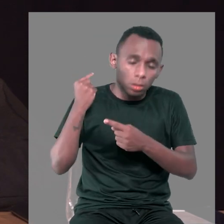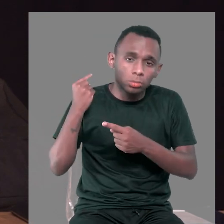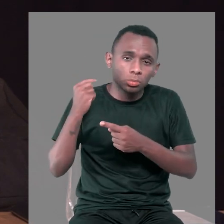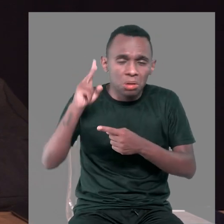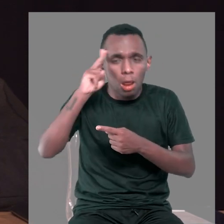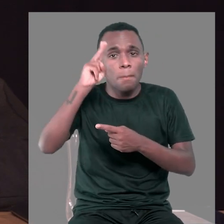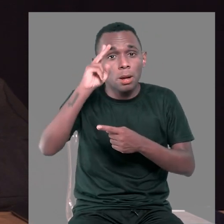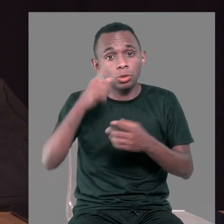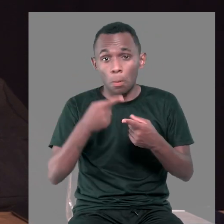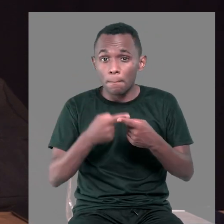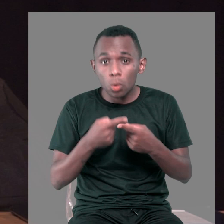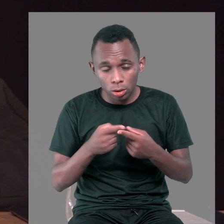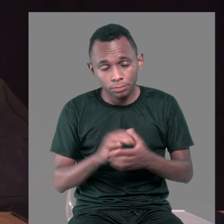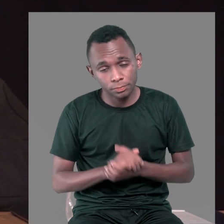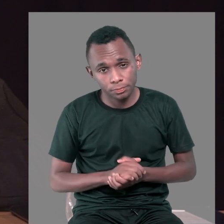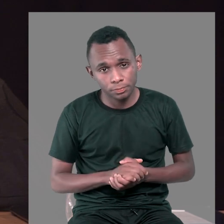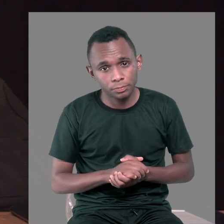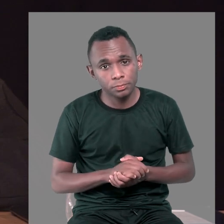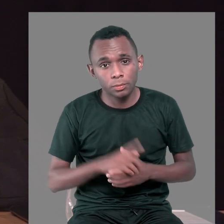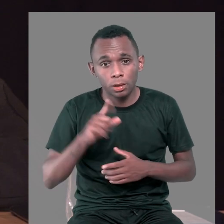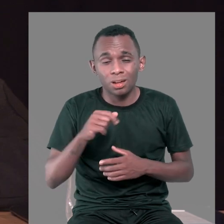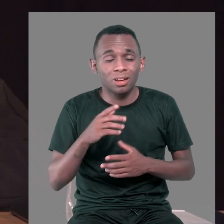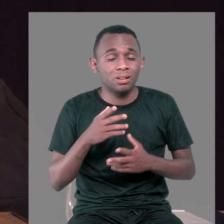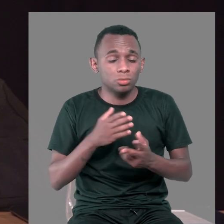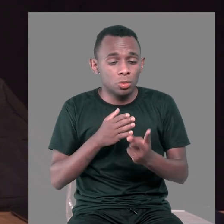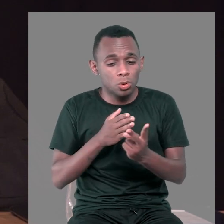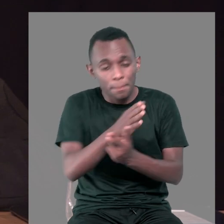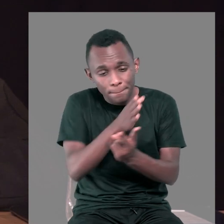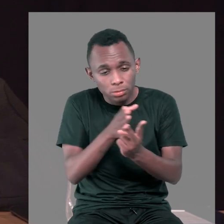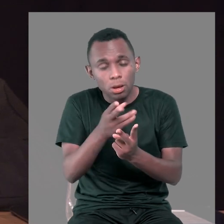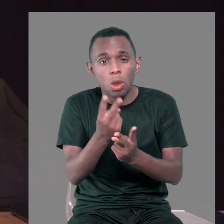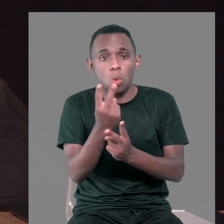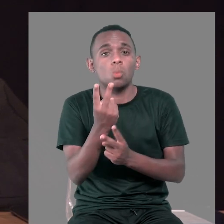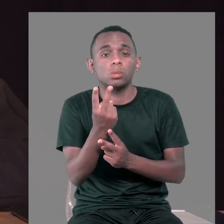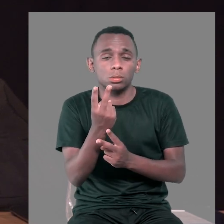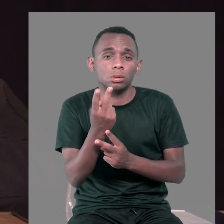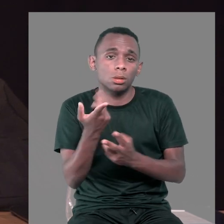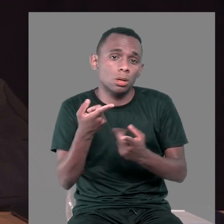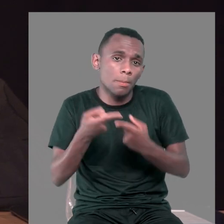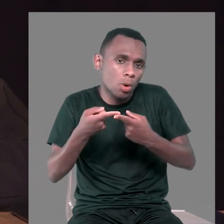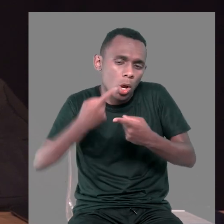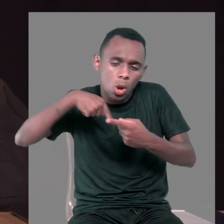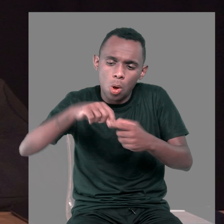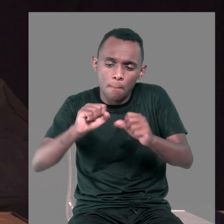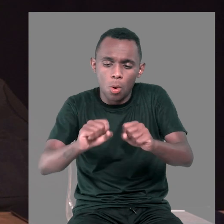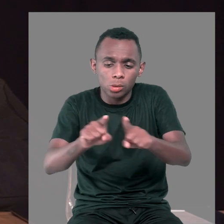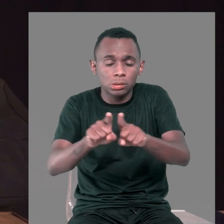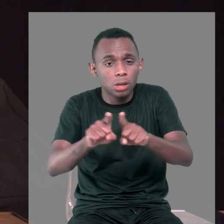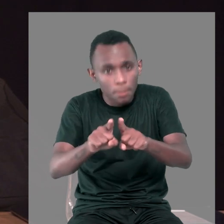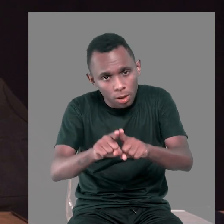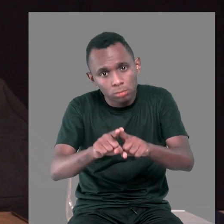também o encurtamento do espaço da liberdade, né? E pode se tornar também